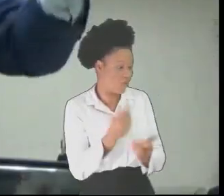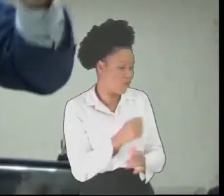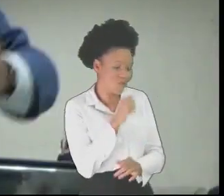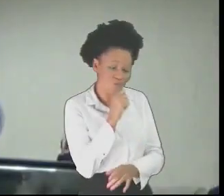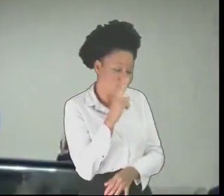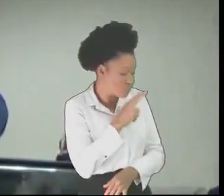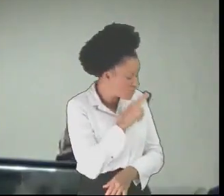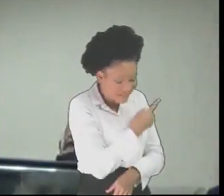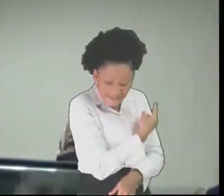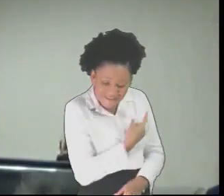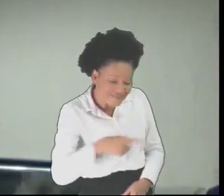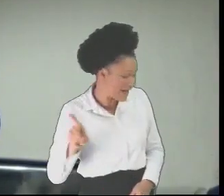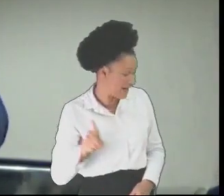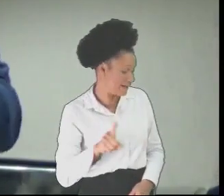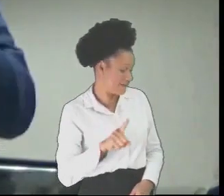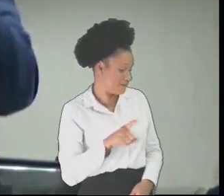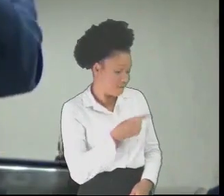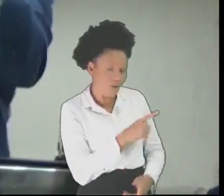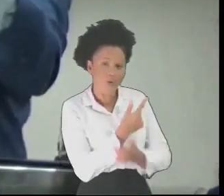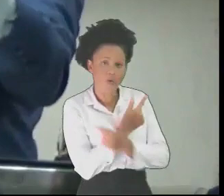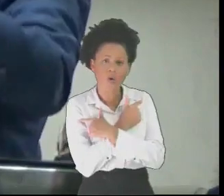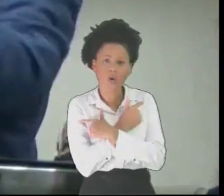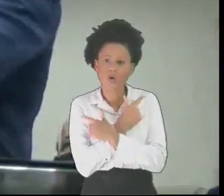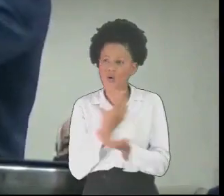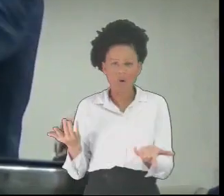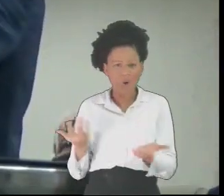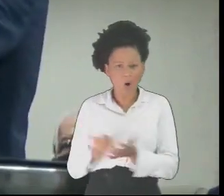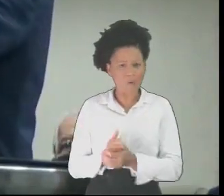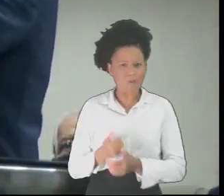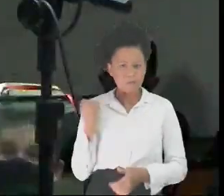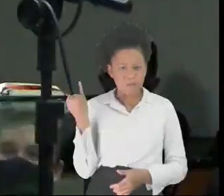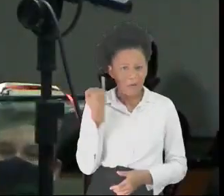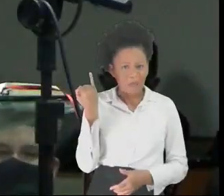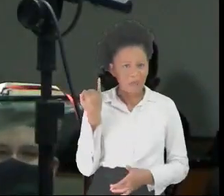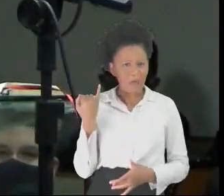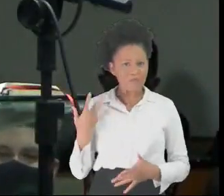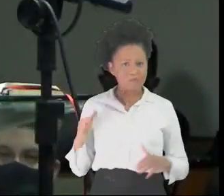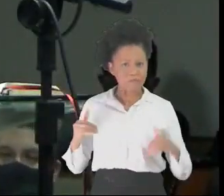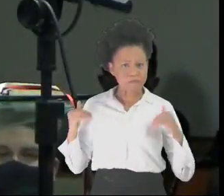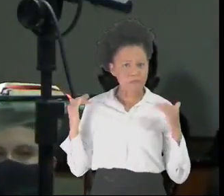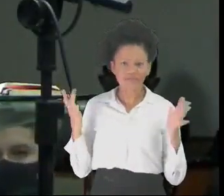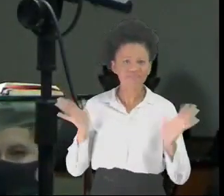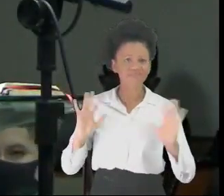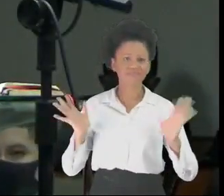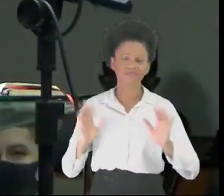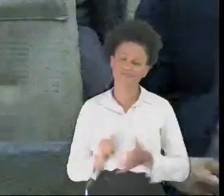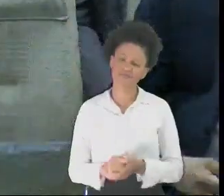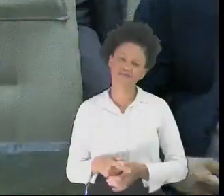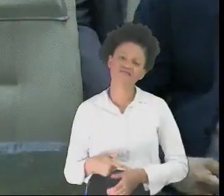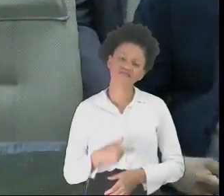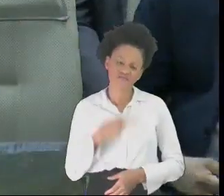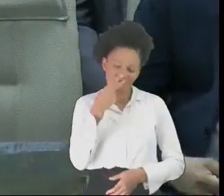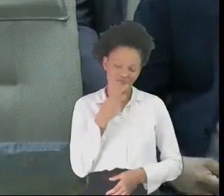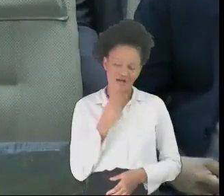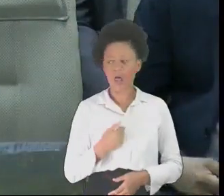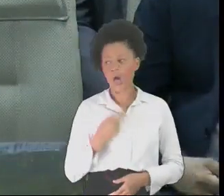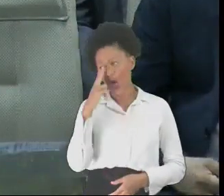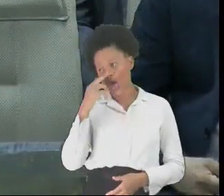daí. E Ló não era lá grande coisa. Irmão, não diga que é um crente fraquinho, não. Diga